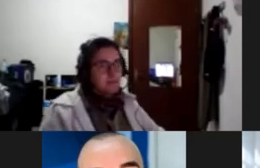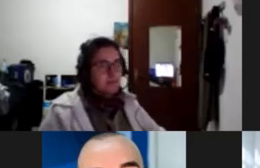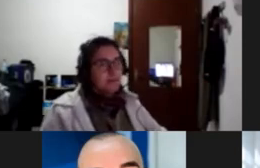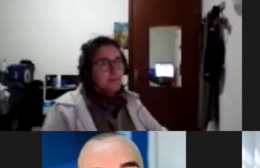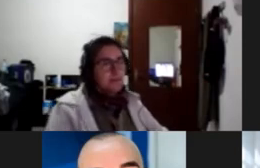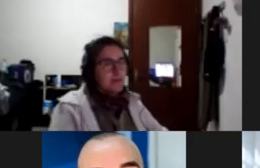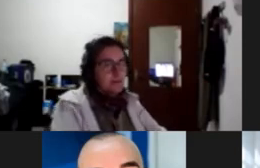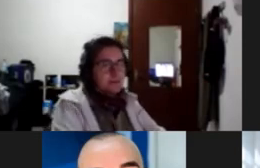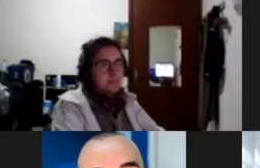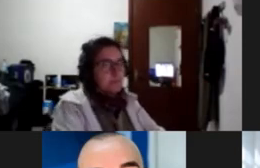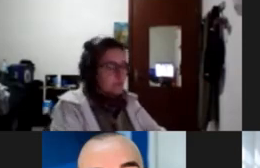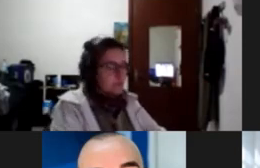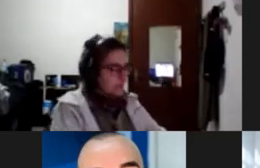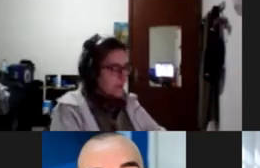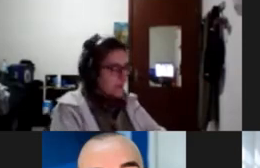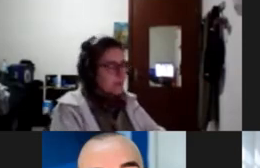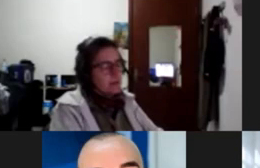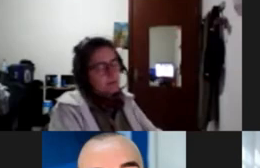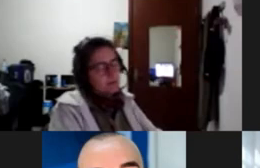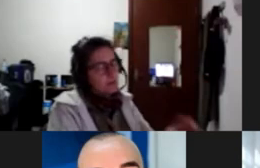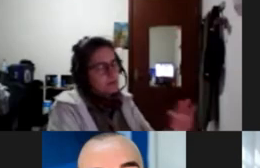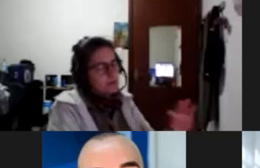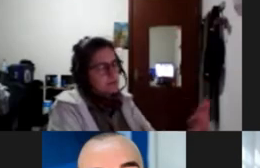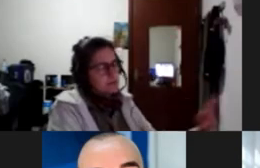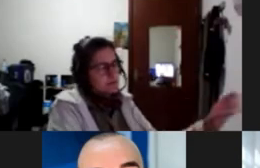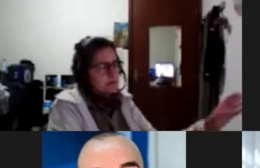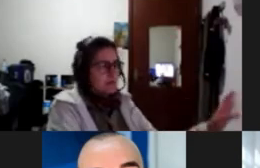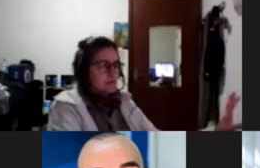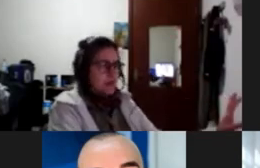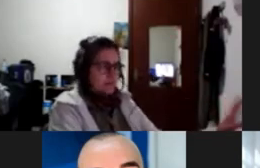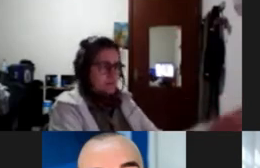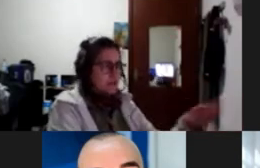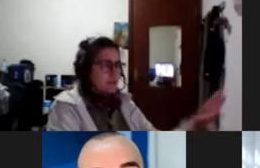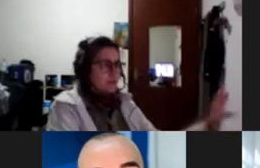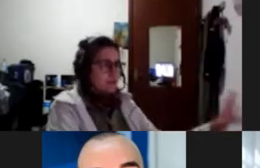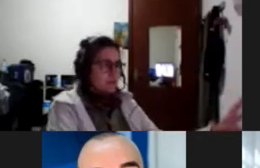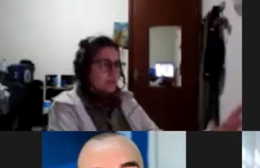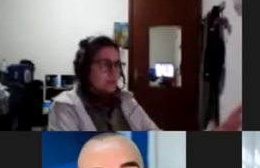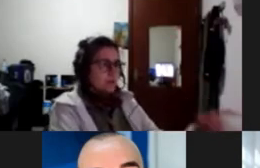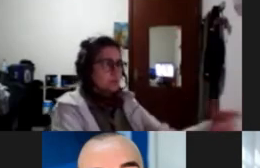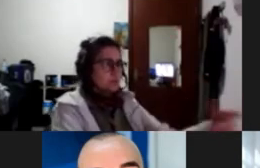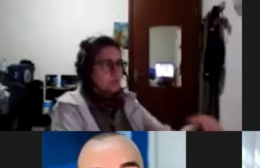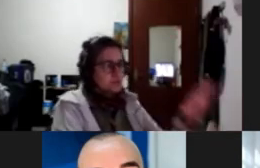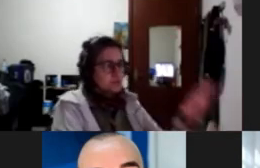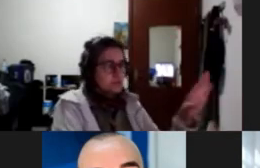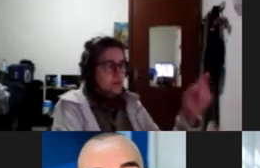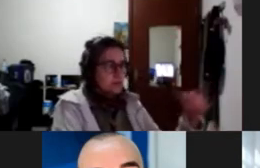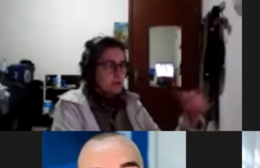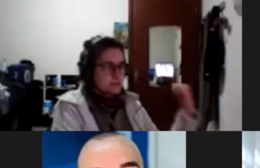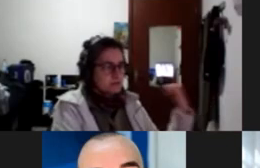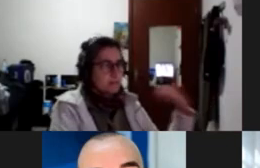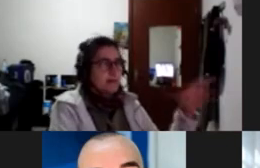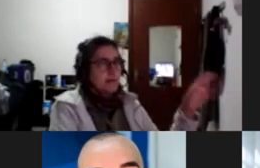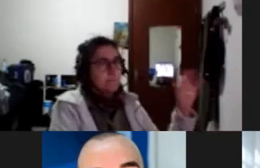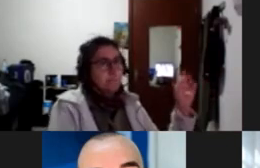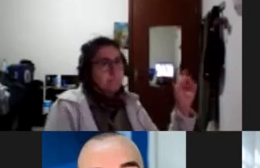a gente conversa muito e tal, e ela tem todas as dores imagináveis, dia e noite, noite e dia, como o senhor já passou nas aulas